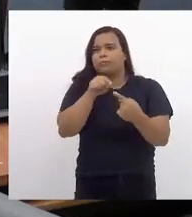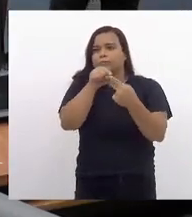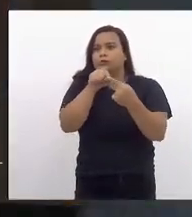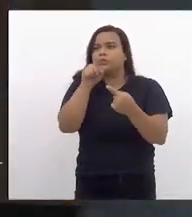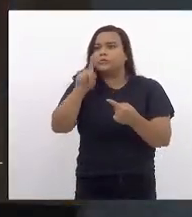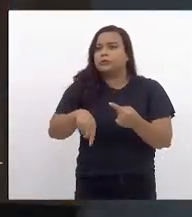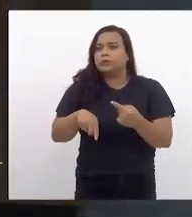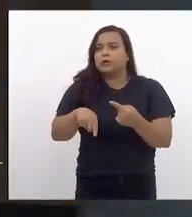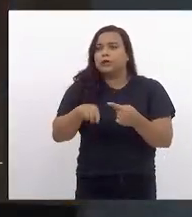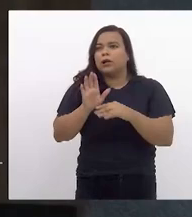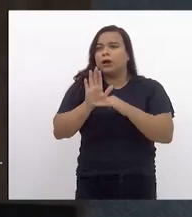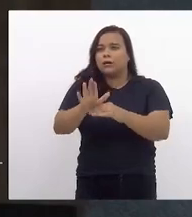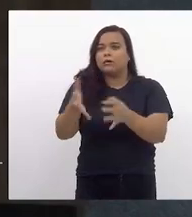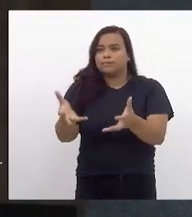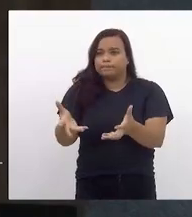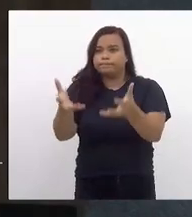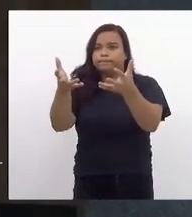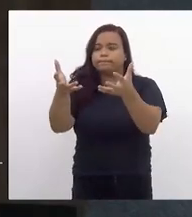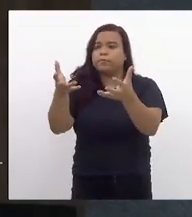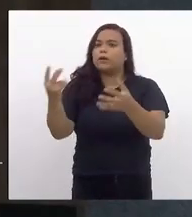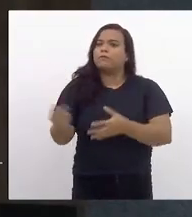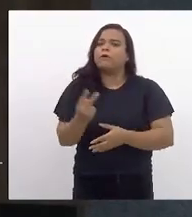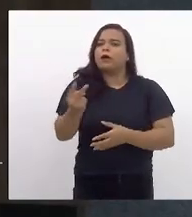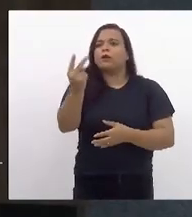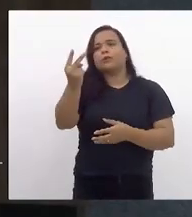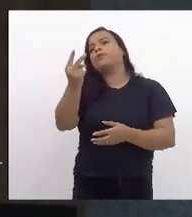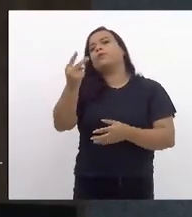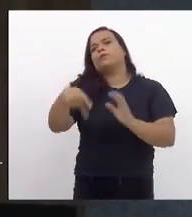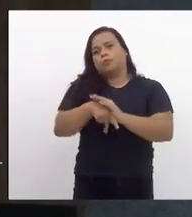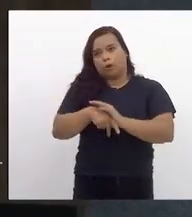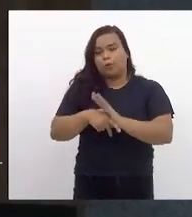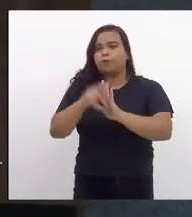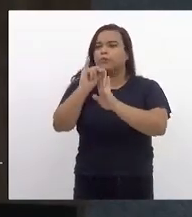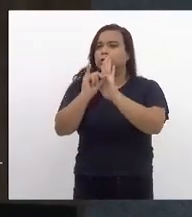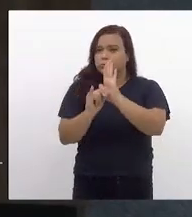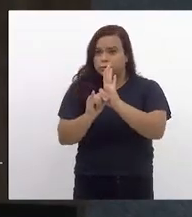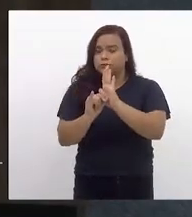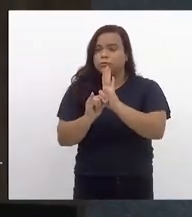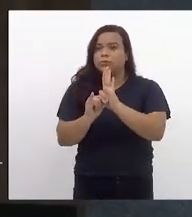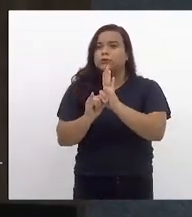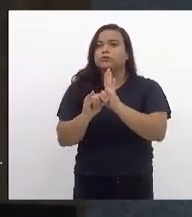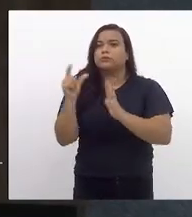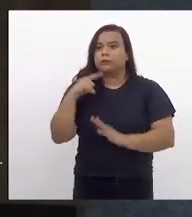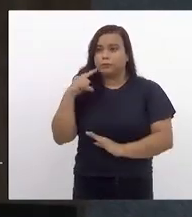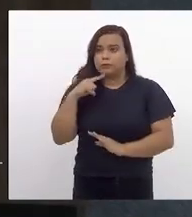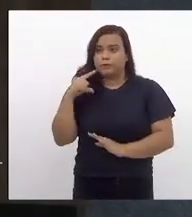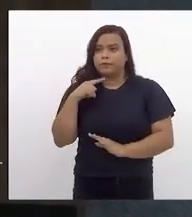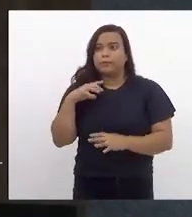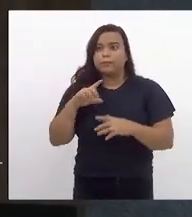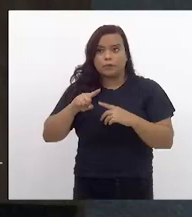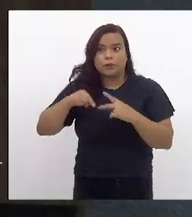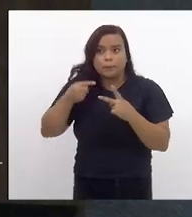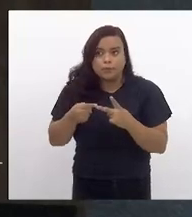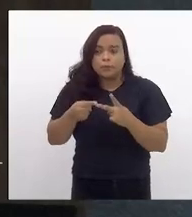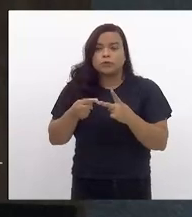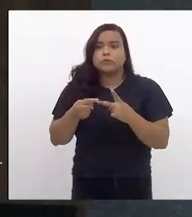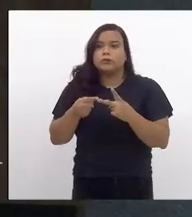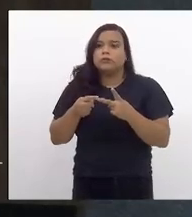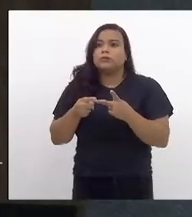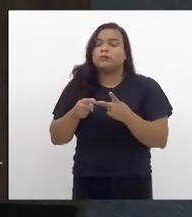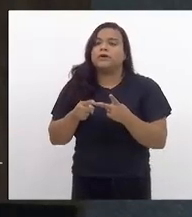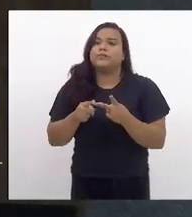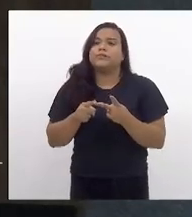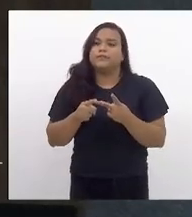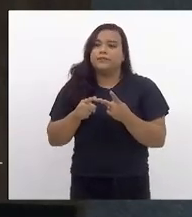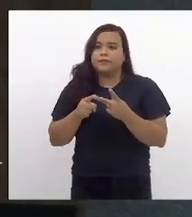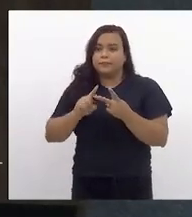para majorar o valor dos índices estabelecidos e, após uma